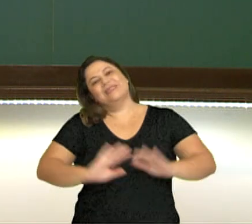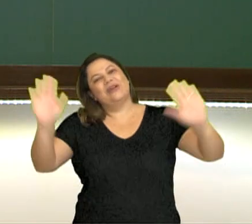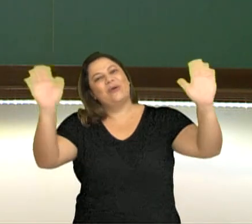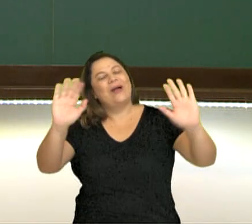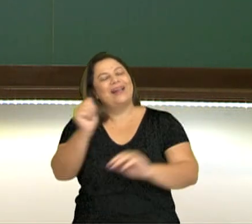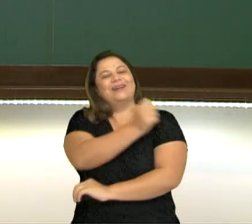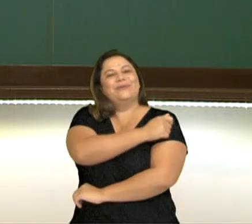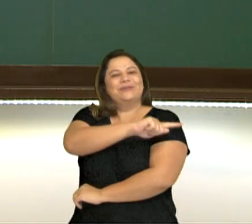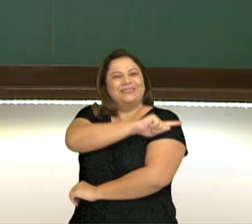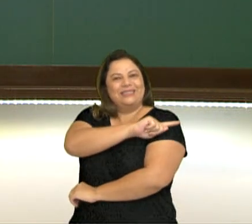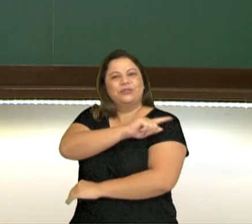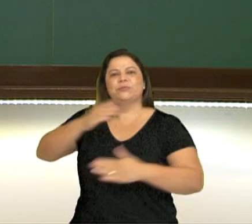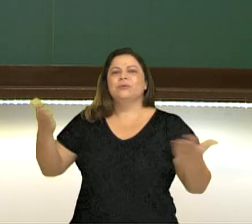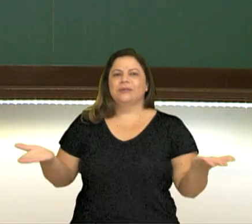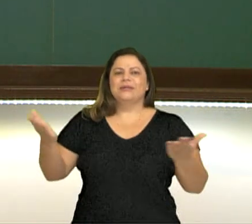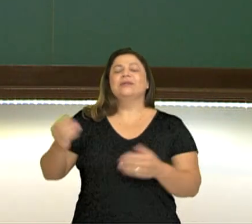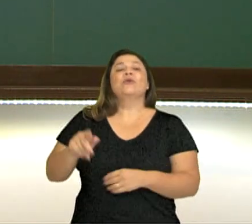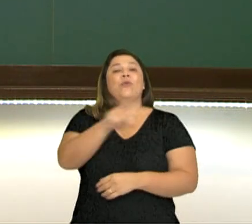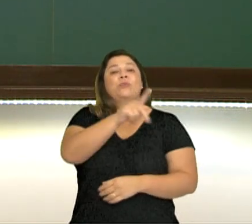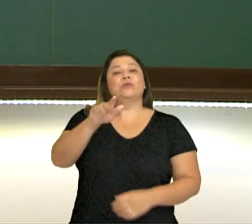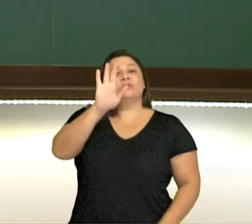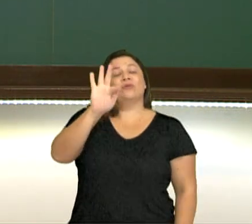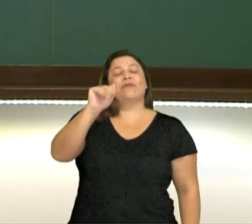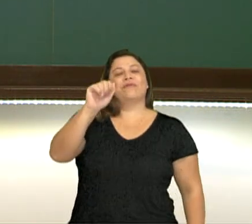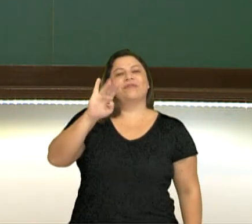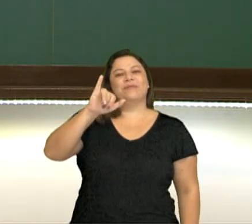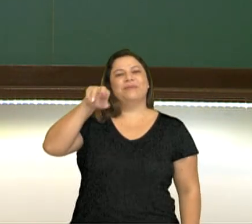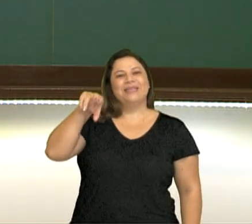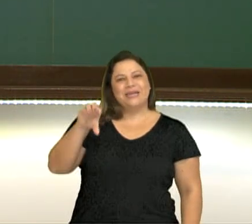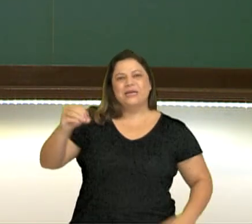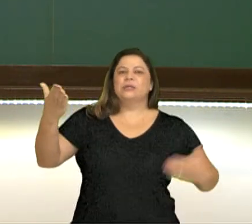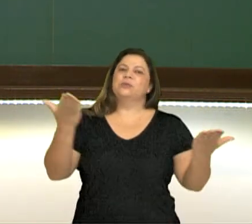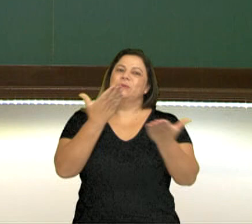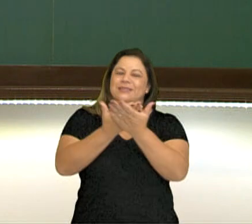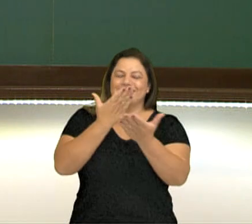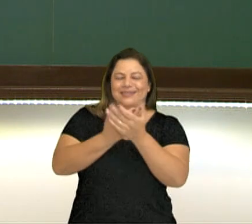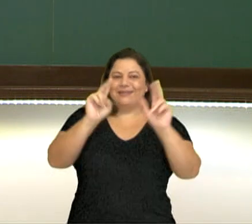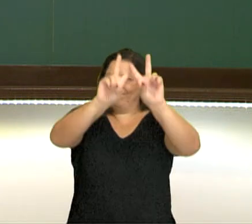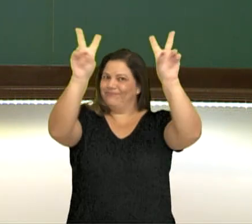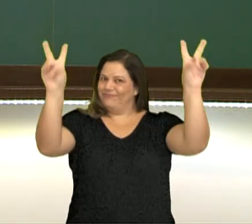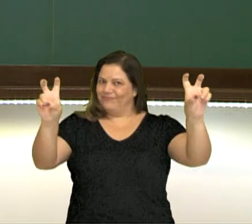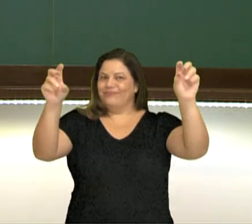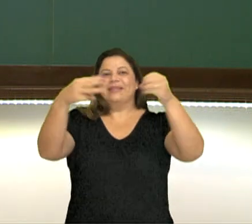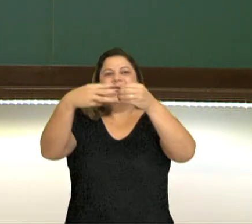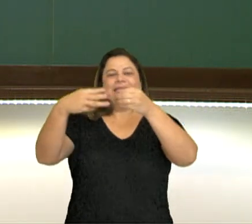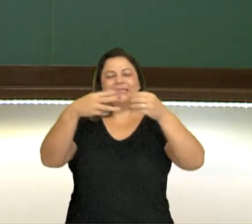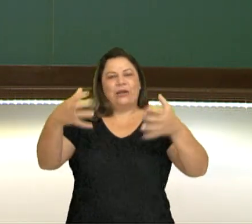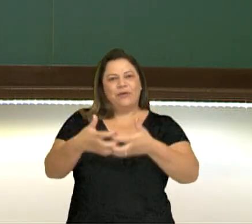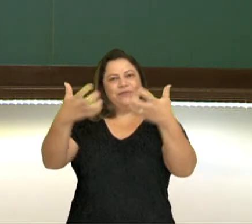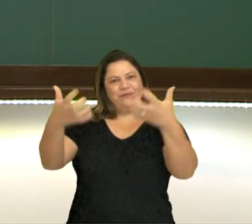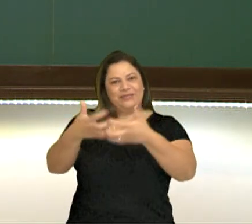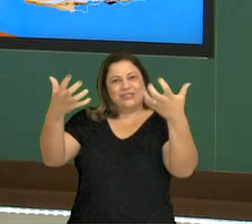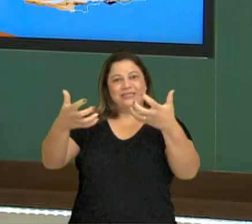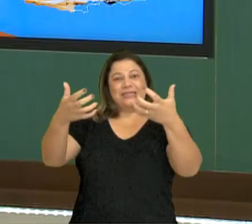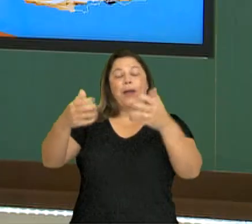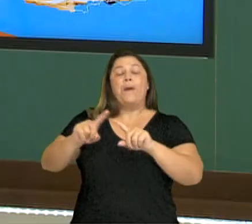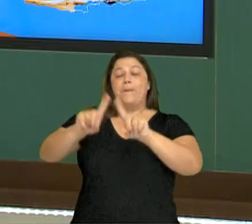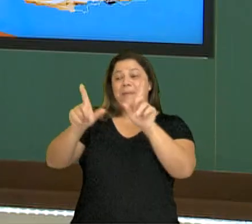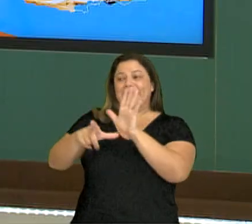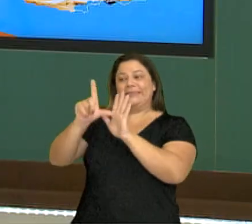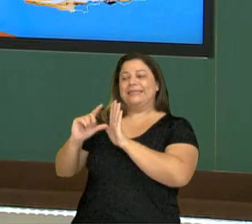Olá, estudantes do sétimo ano! Aqui é o professor Fabiano e nessa aula nós vamos falar sobre célula vegetal. Mas antes da